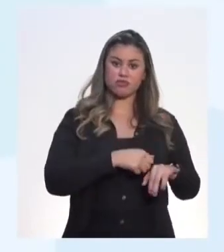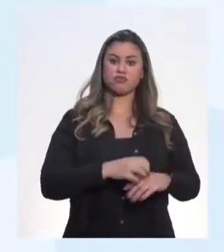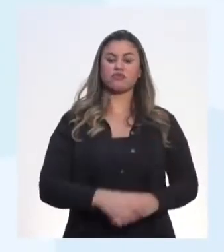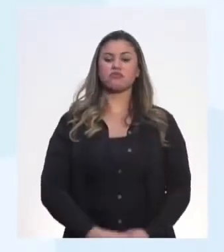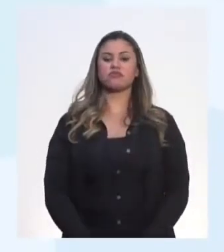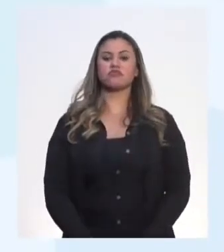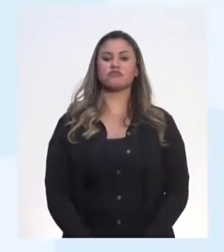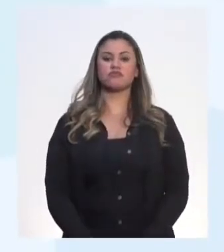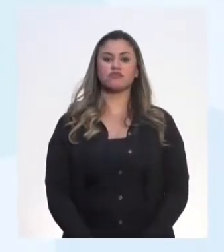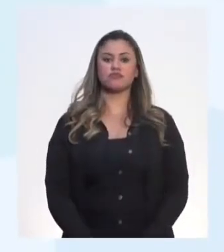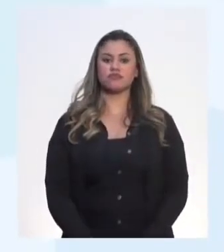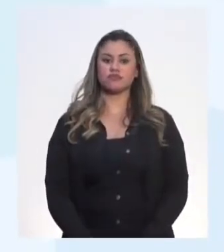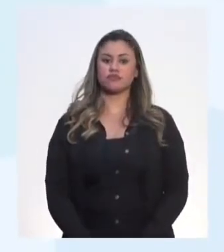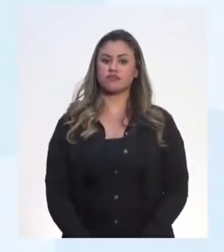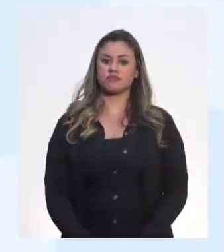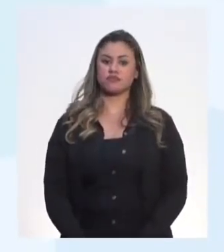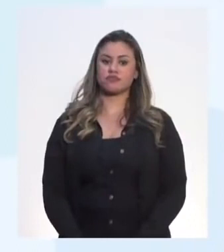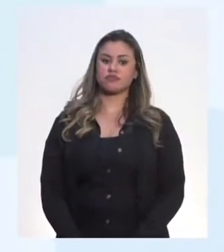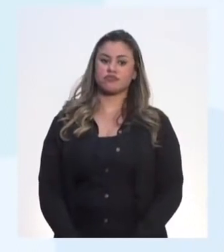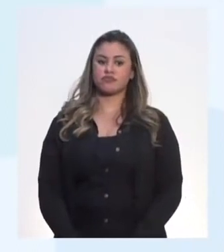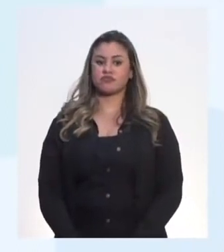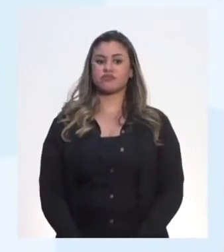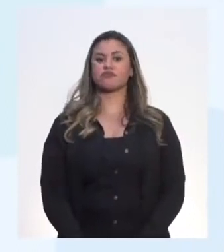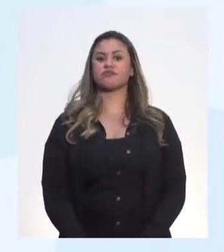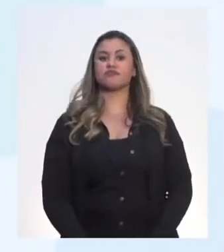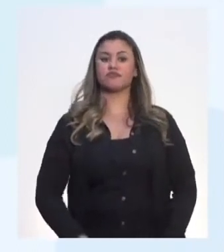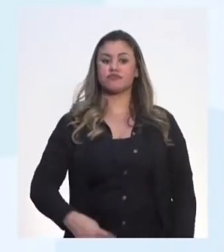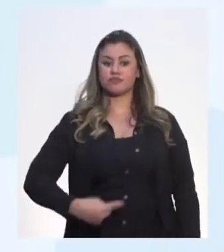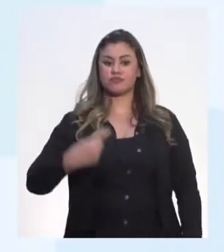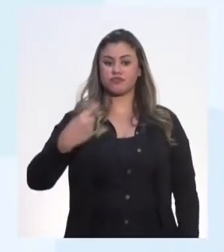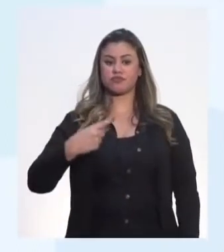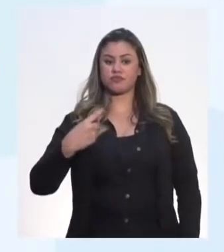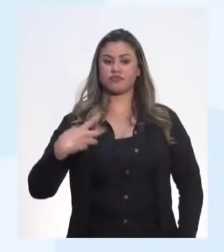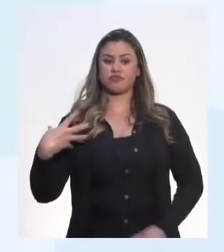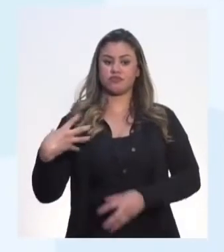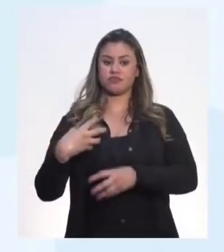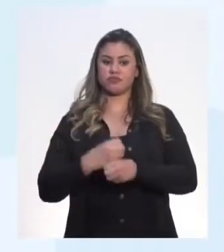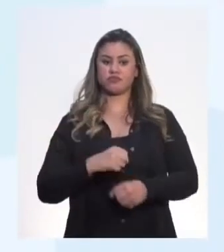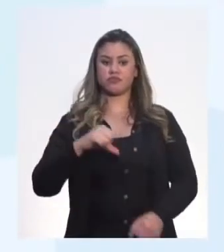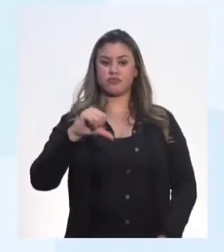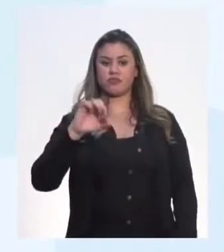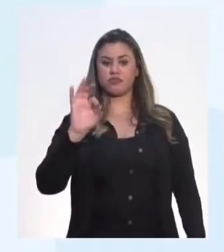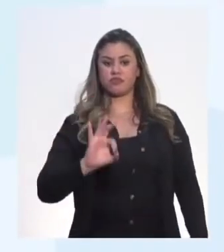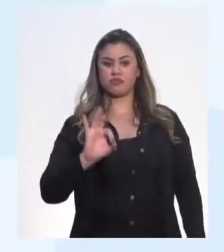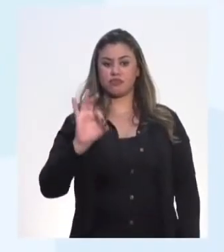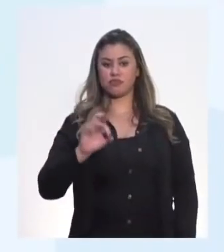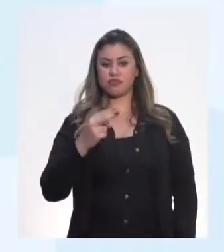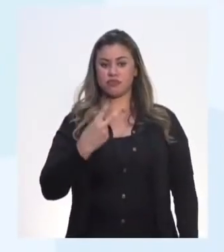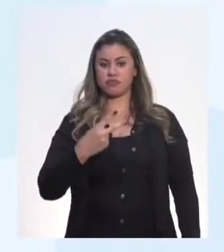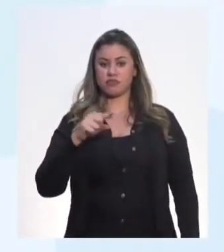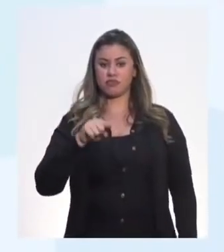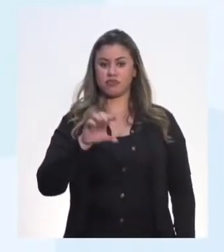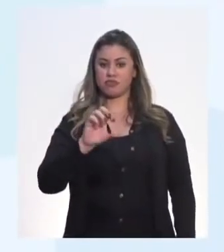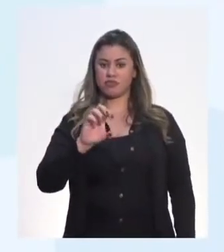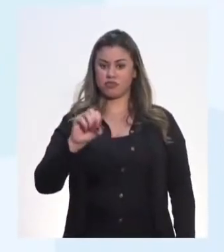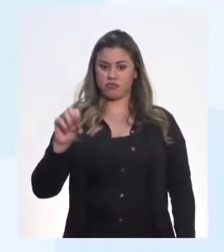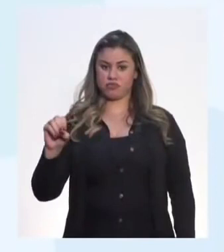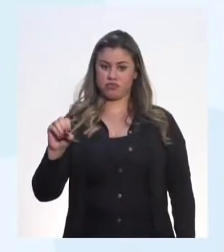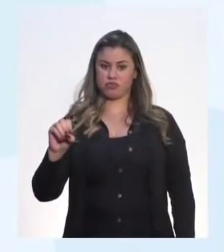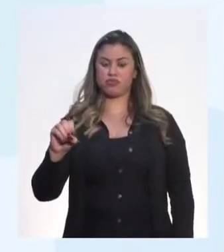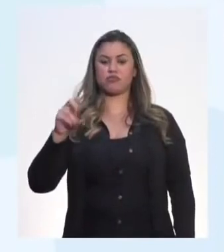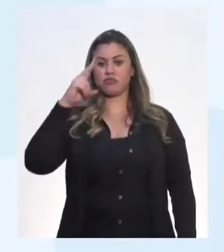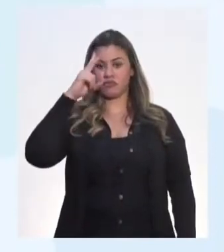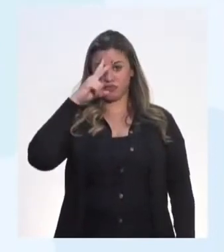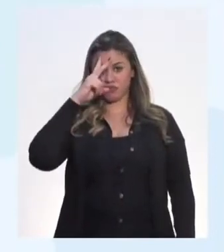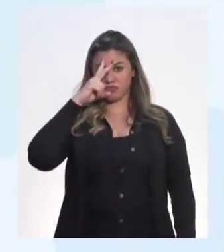primeiro eu calculo9 por cento de 2.500 lembra que